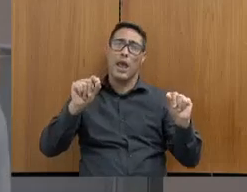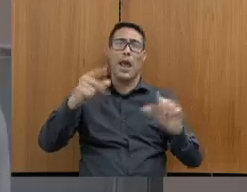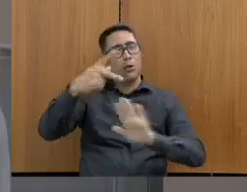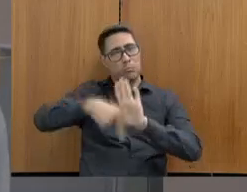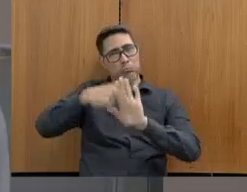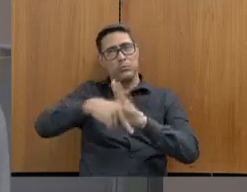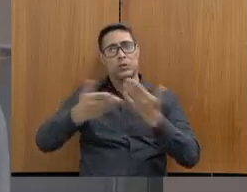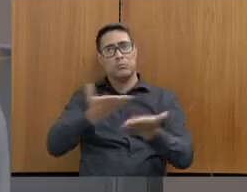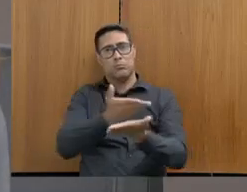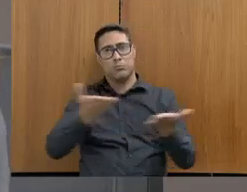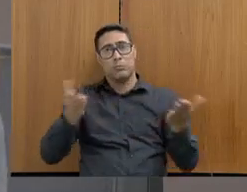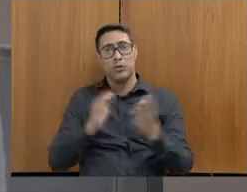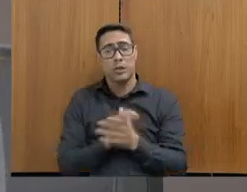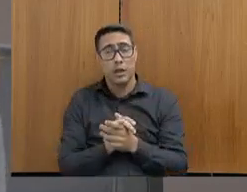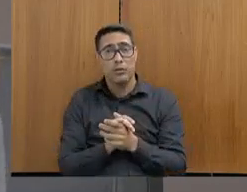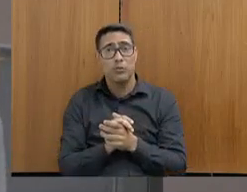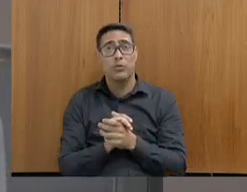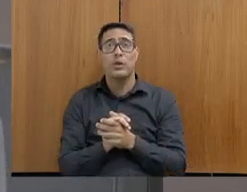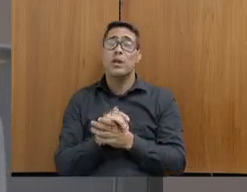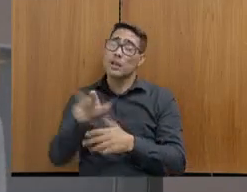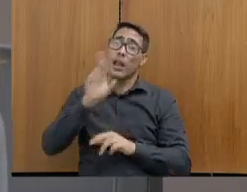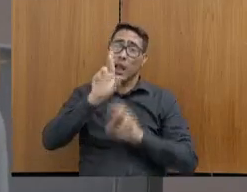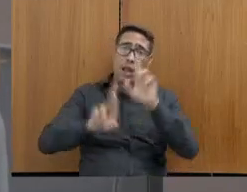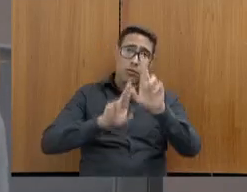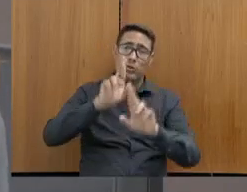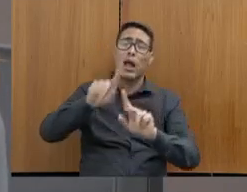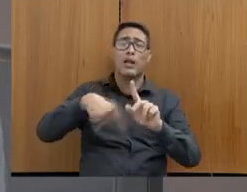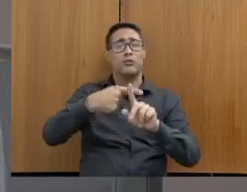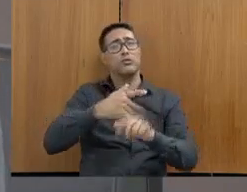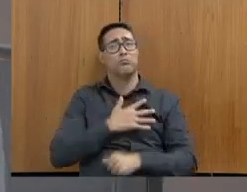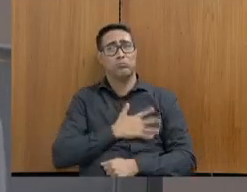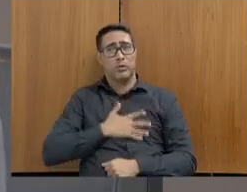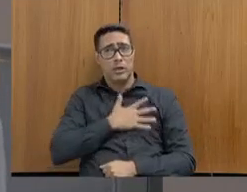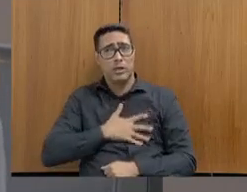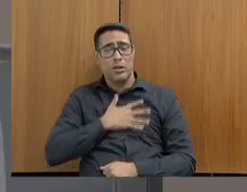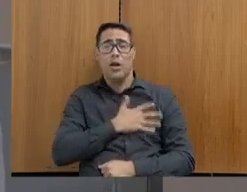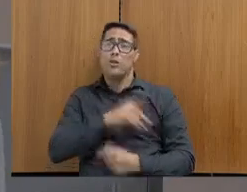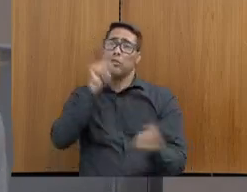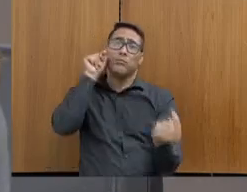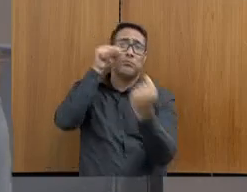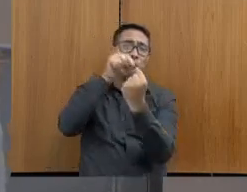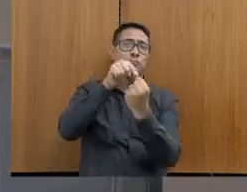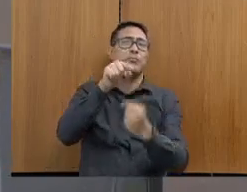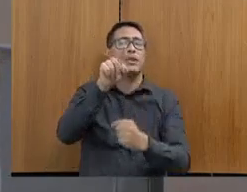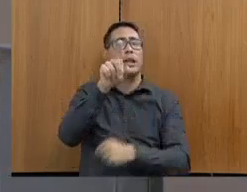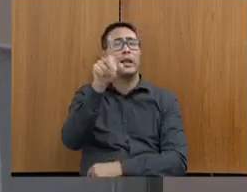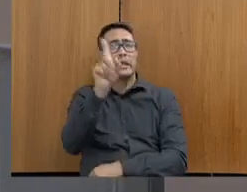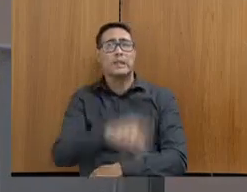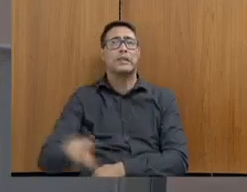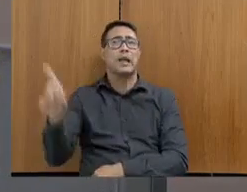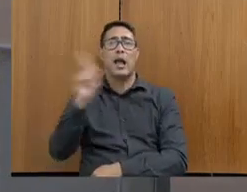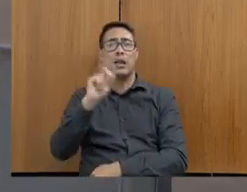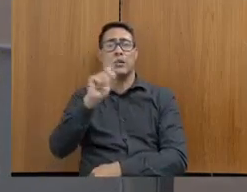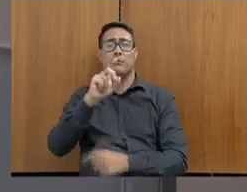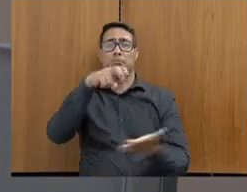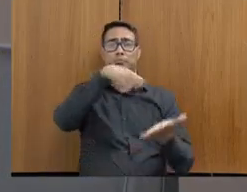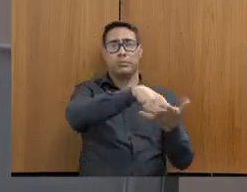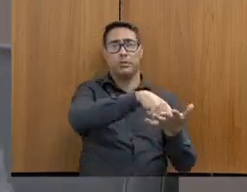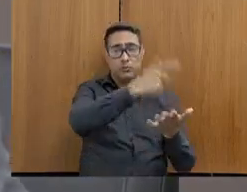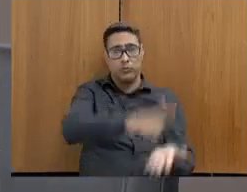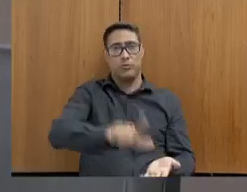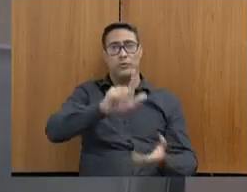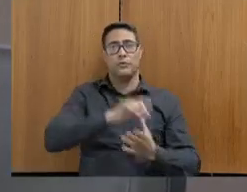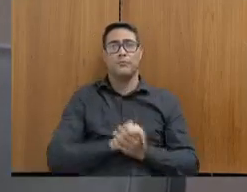senhora que tem resultados muito satisfatórios porque diz respeito a não reincidência penal tá